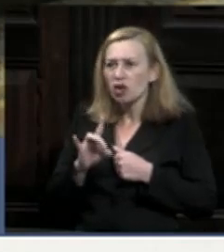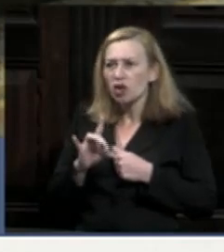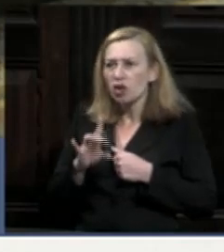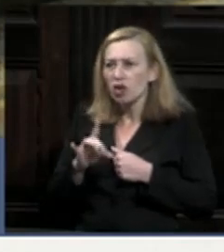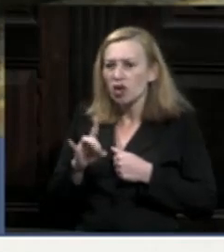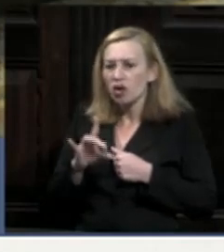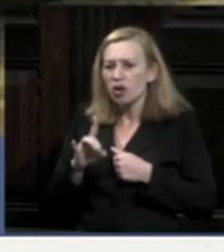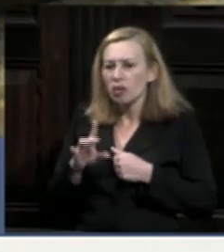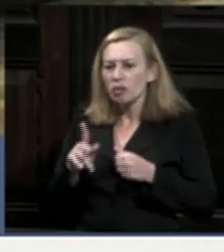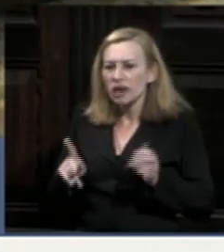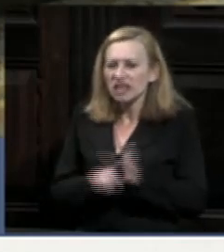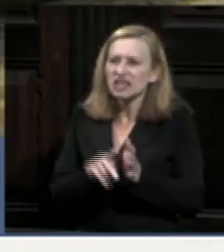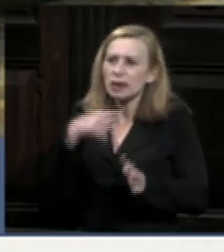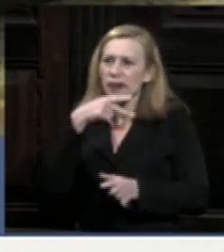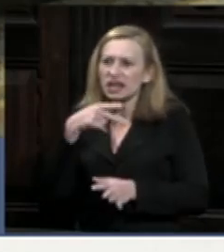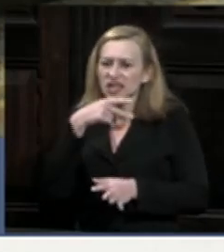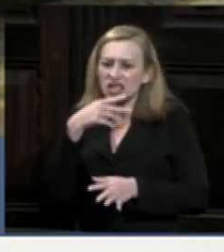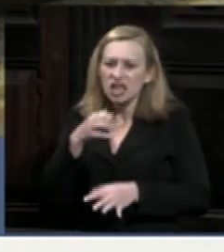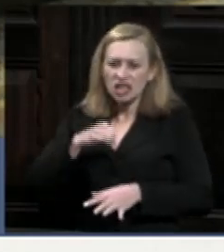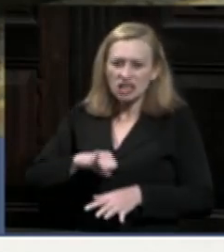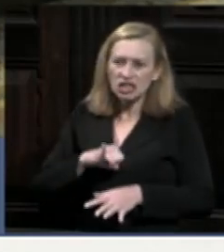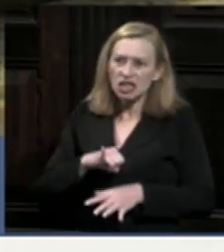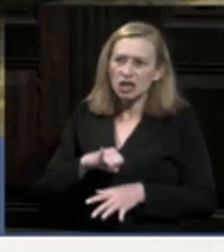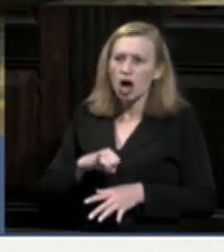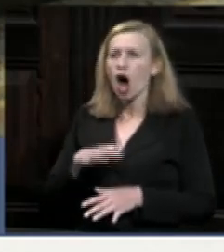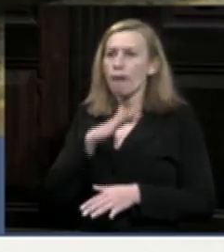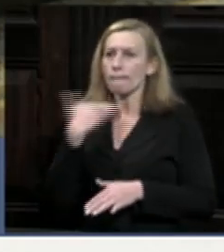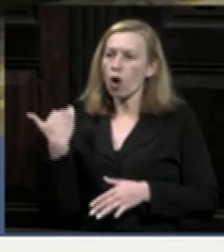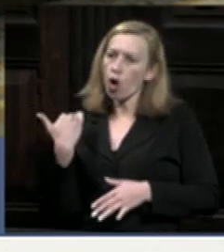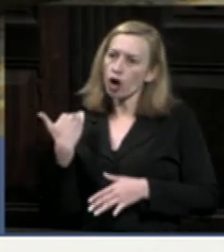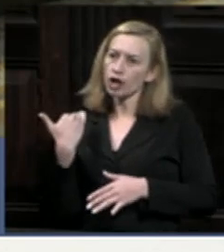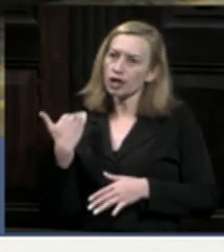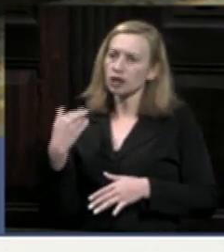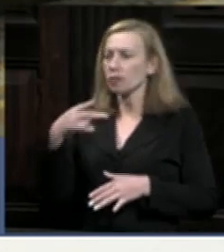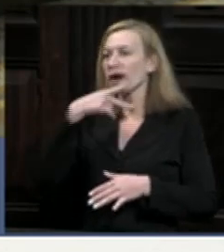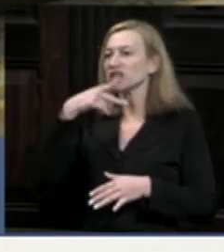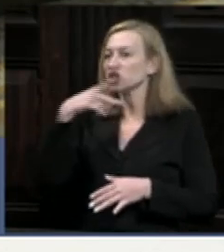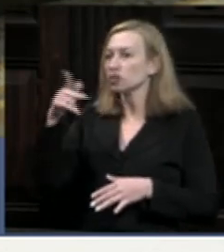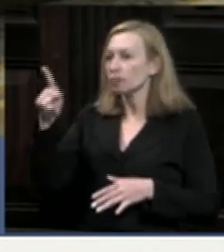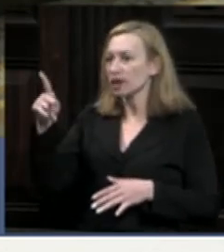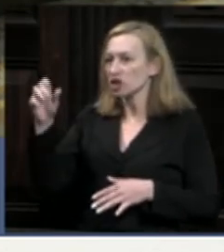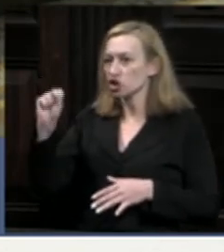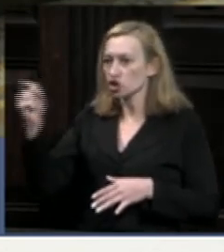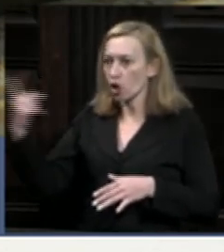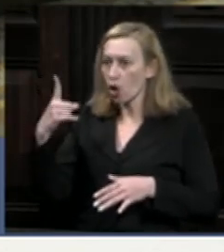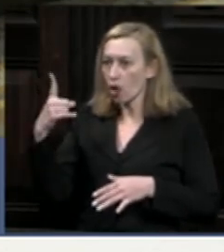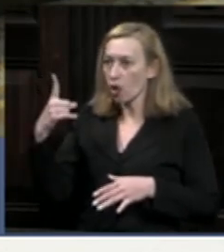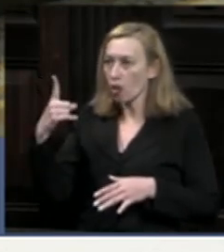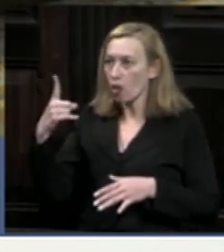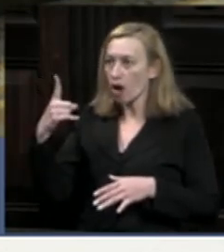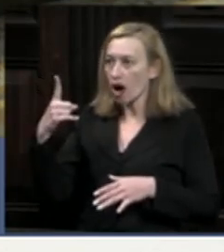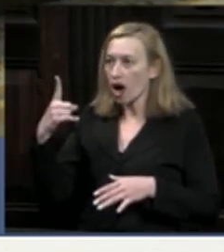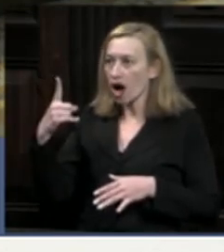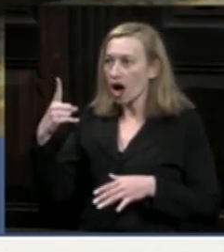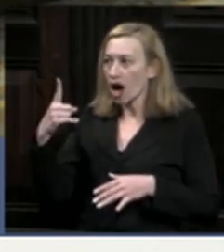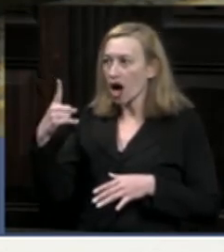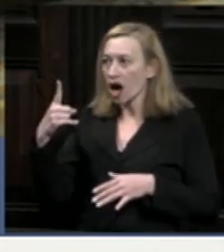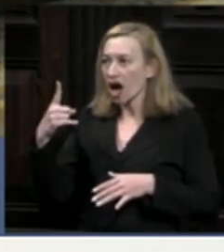se morre alguém do pessoal é no nacional e no caso da marielly